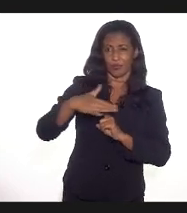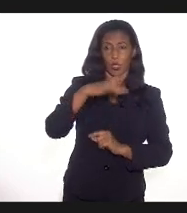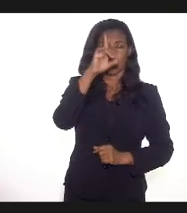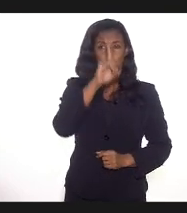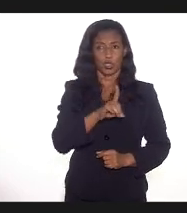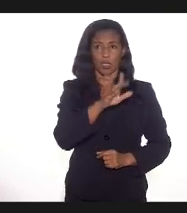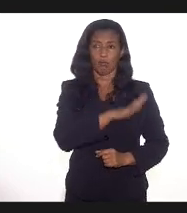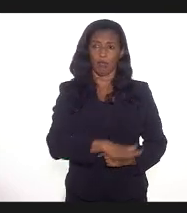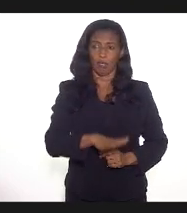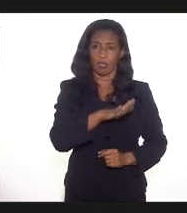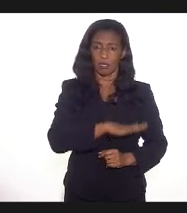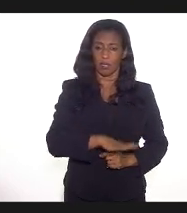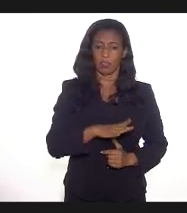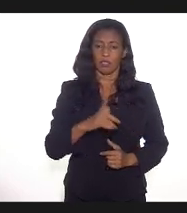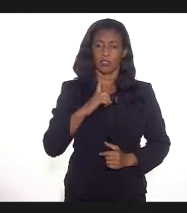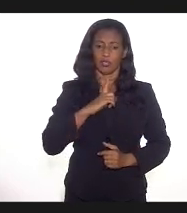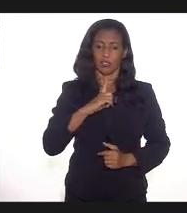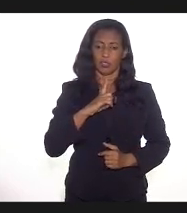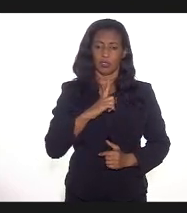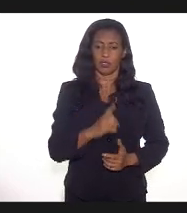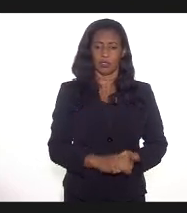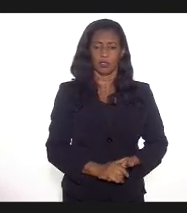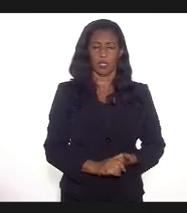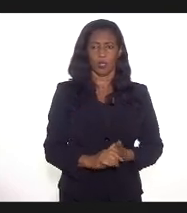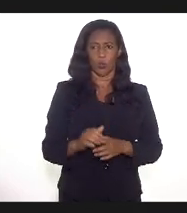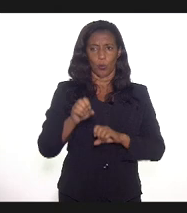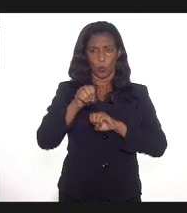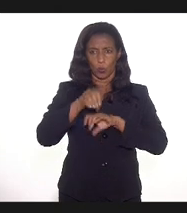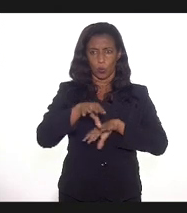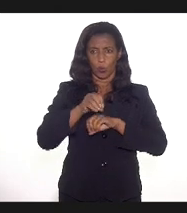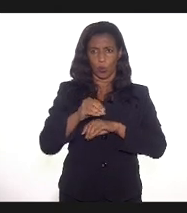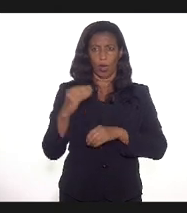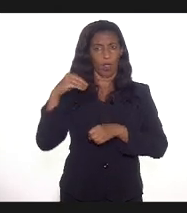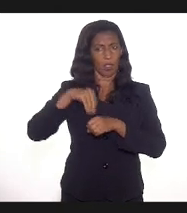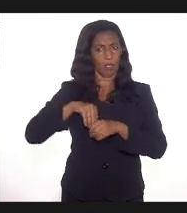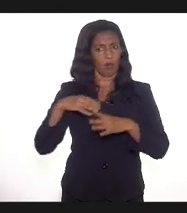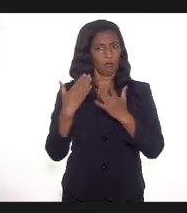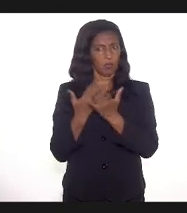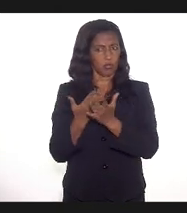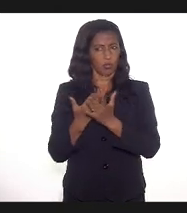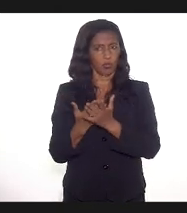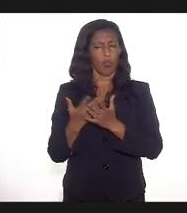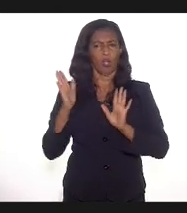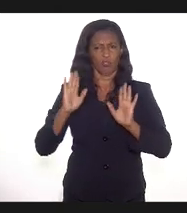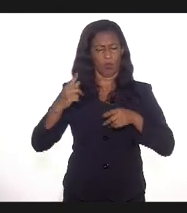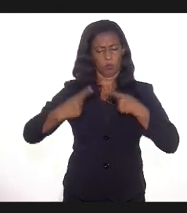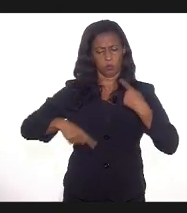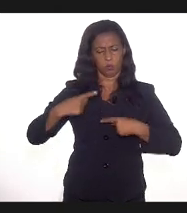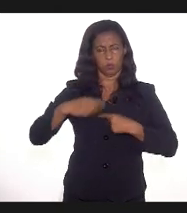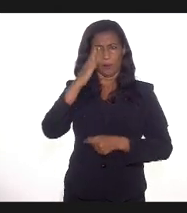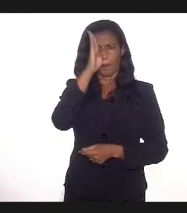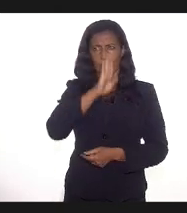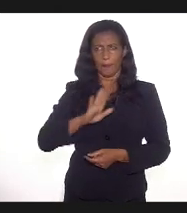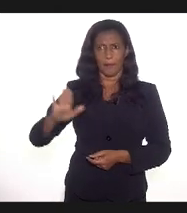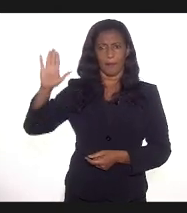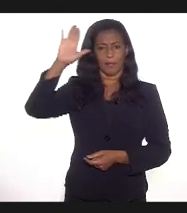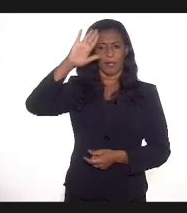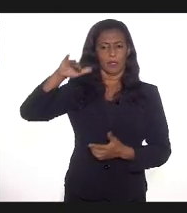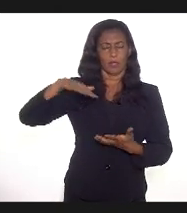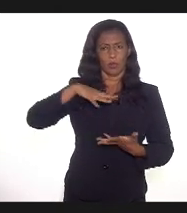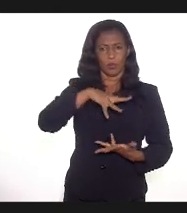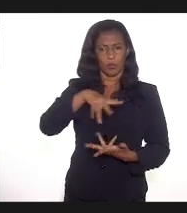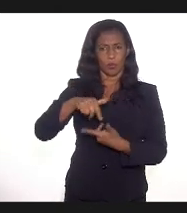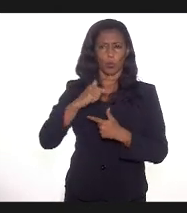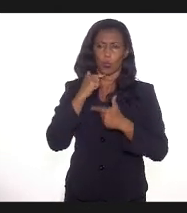da criança de ter a educação através da escola. Isso tem sido amplamente discutido no Brasil e no mundo. E a gente